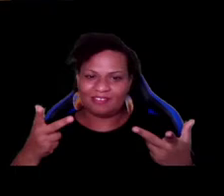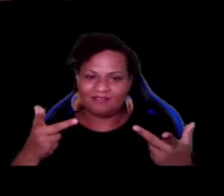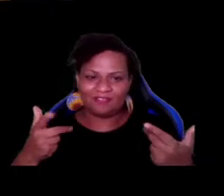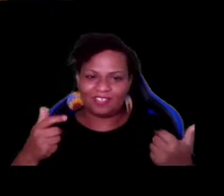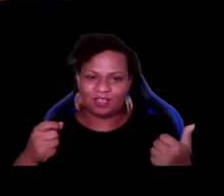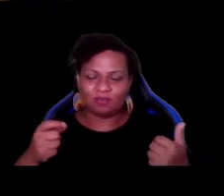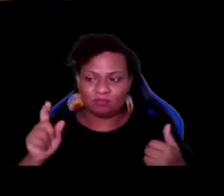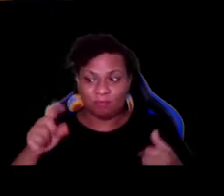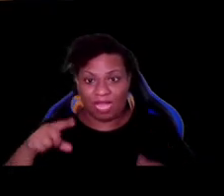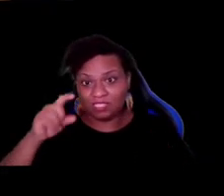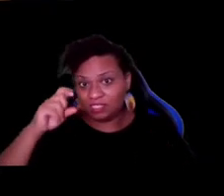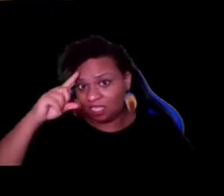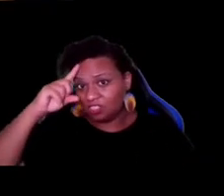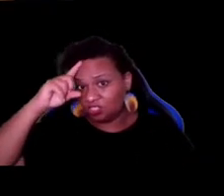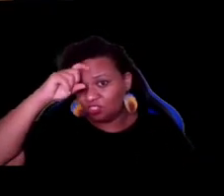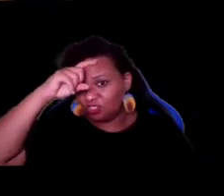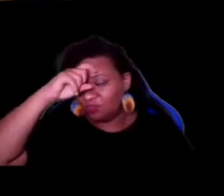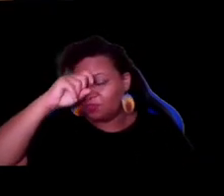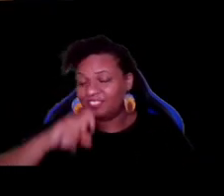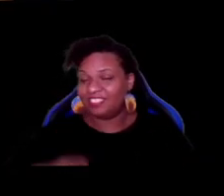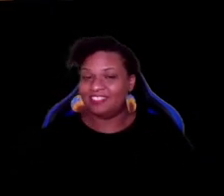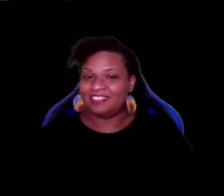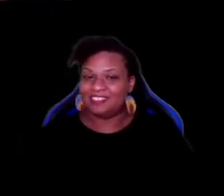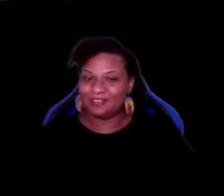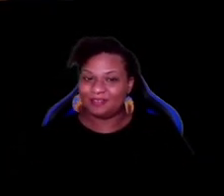bem difícil de tocar.